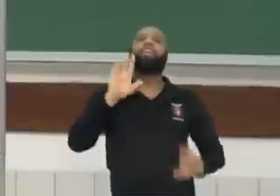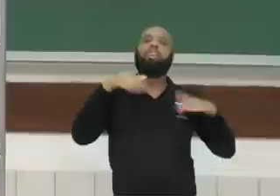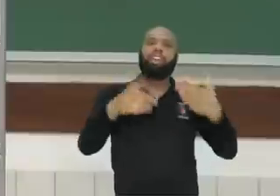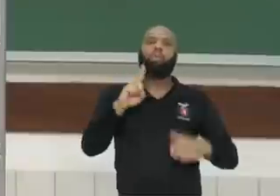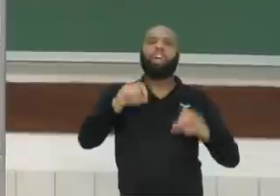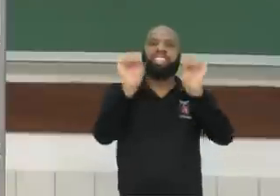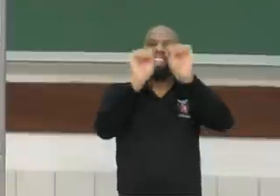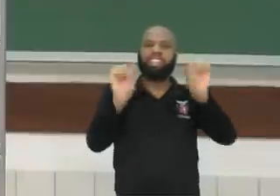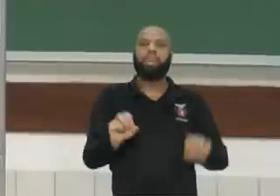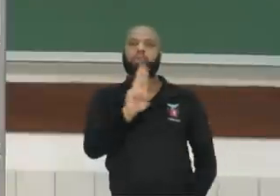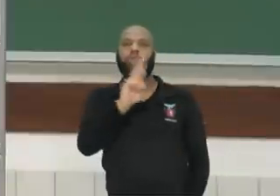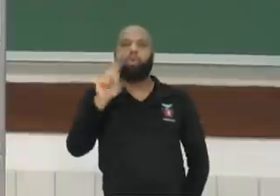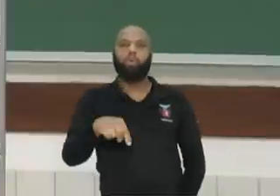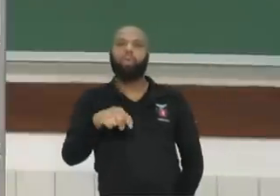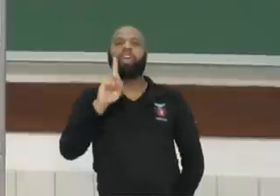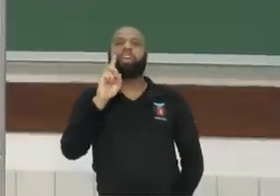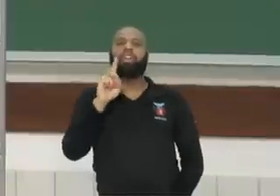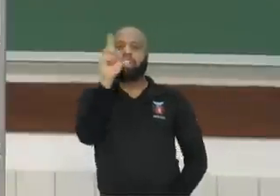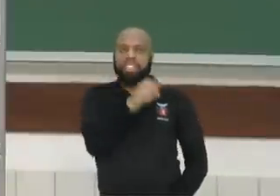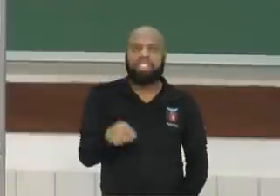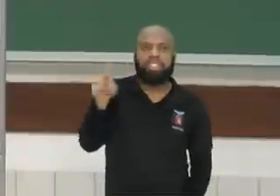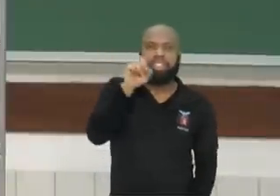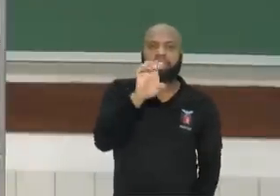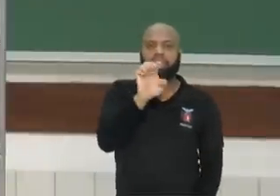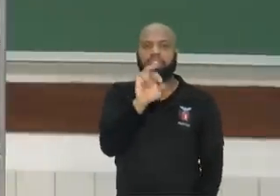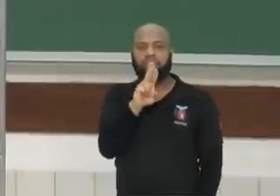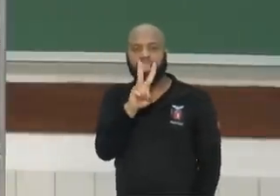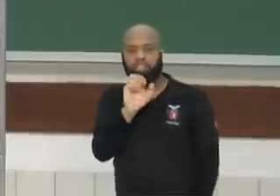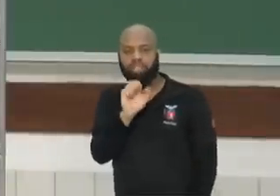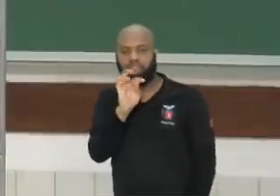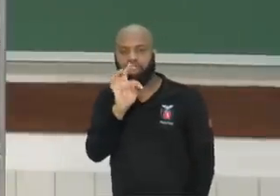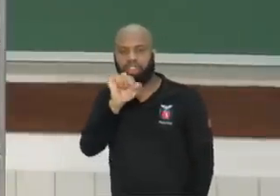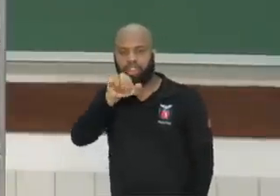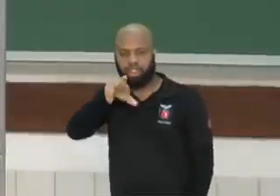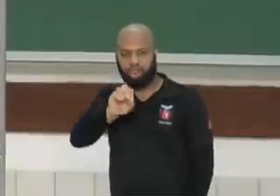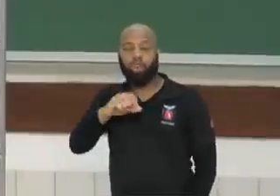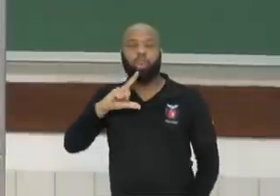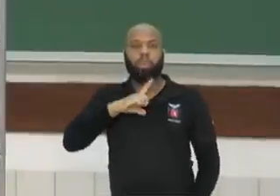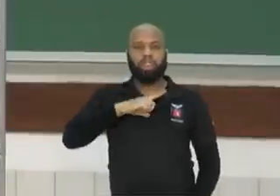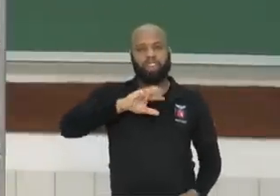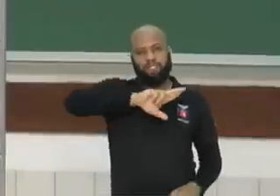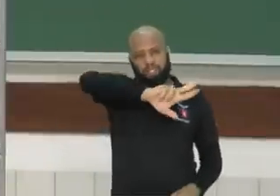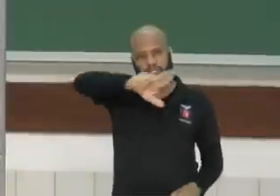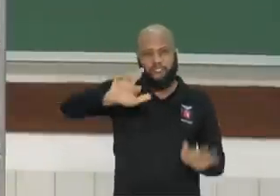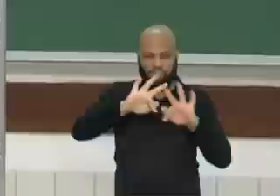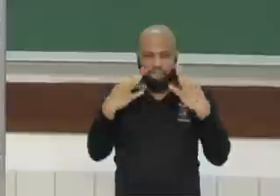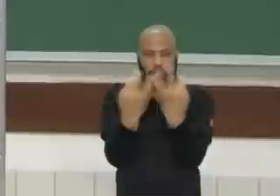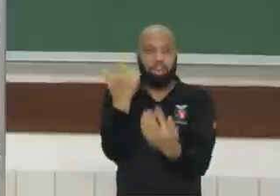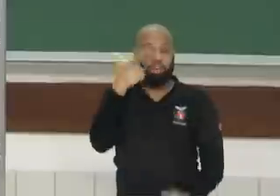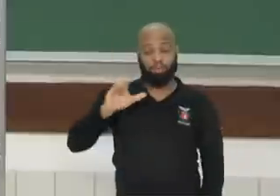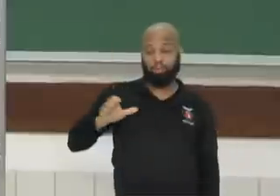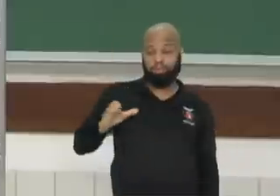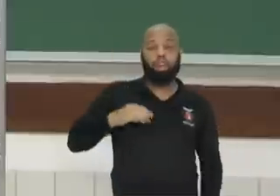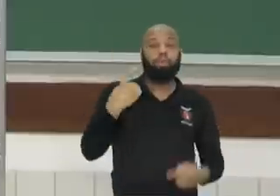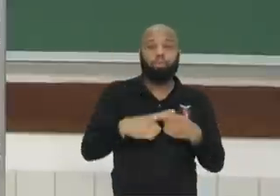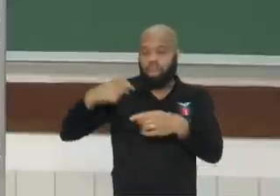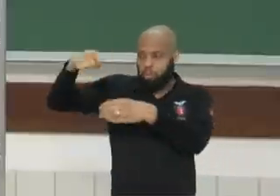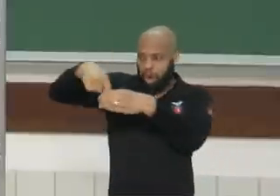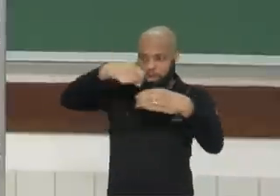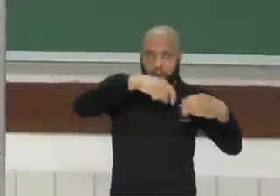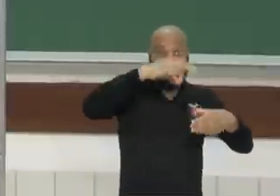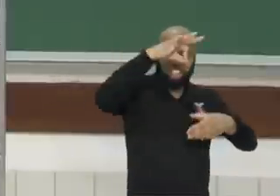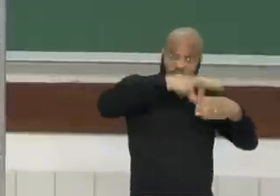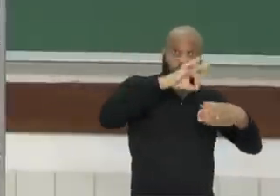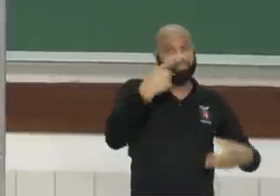gente vai chamá-lo de ciclo ervateiro. Então, várias serão as famílias que vão se enriquecer a partir do cultivo da